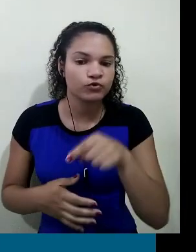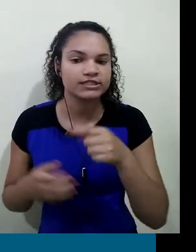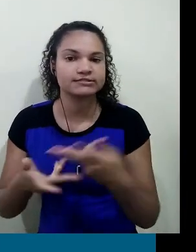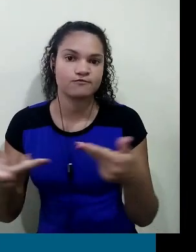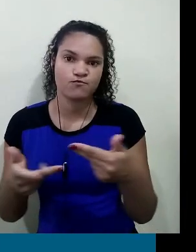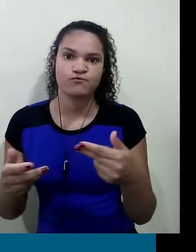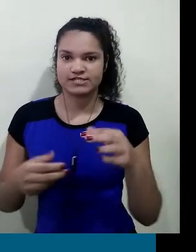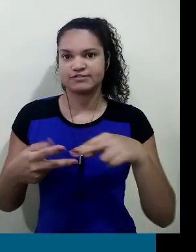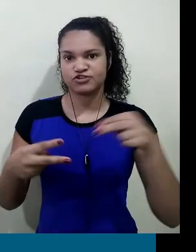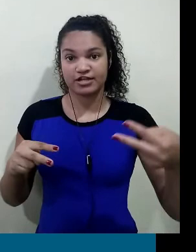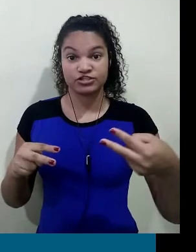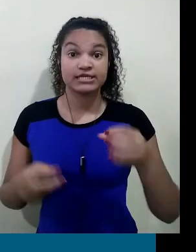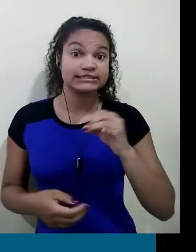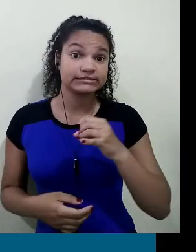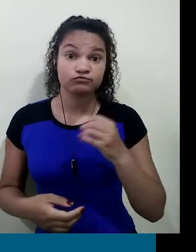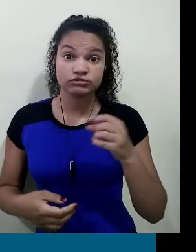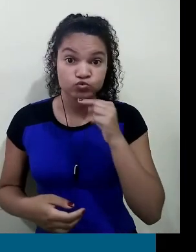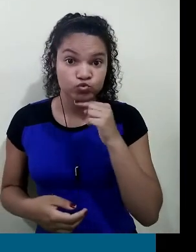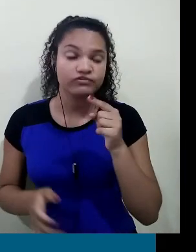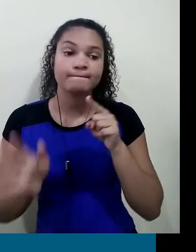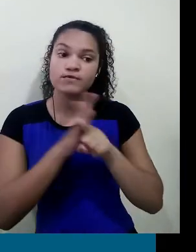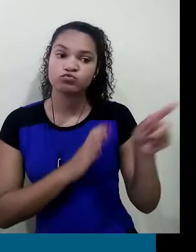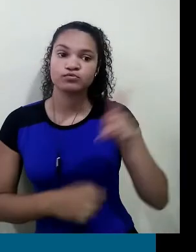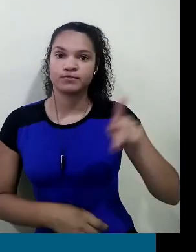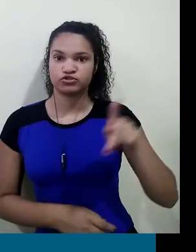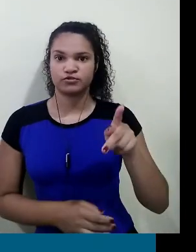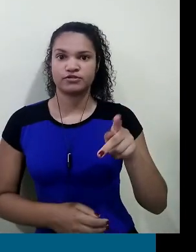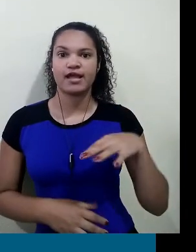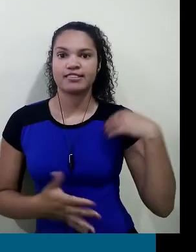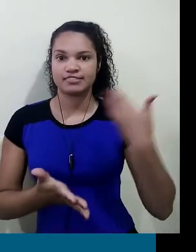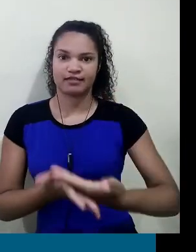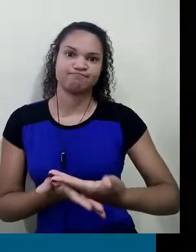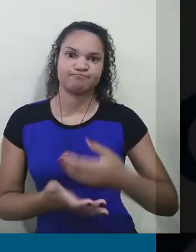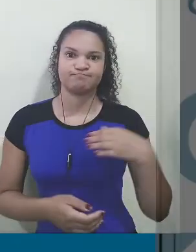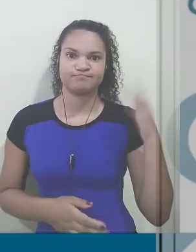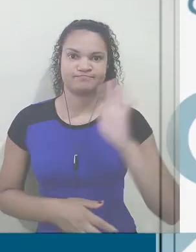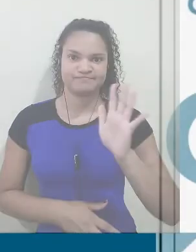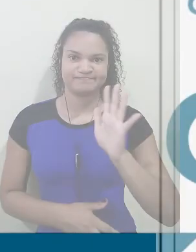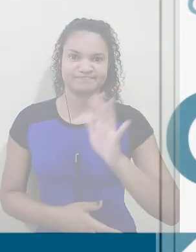tire dúvidas com seus mediadores. Obrigado pela atenção de todos e até a próxima.